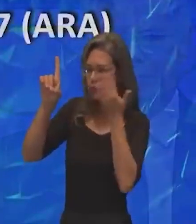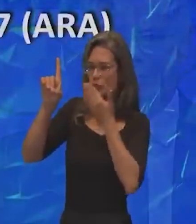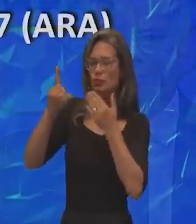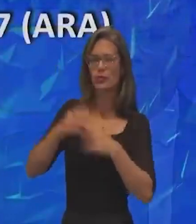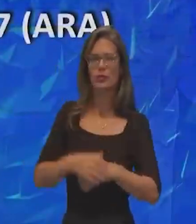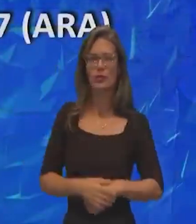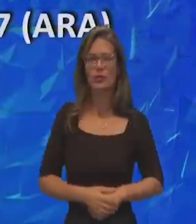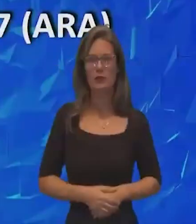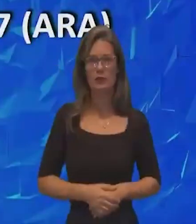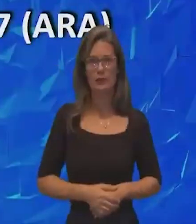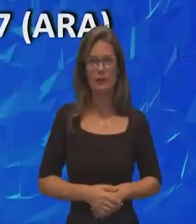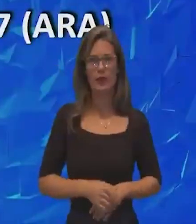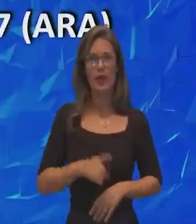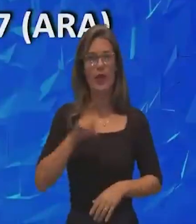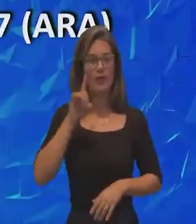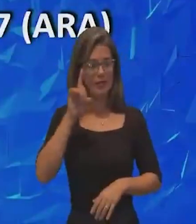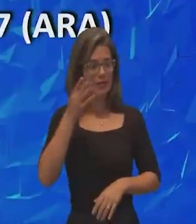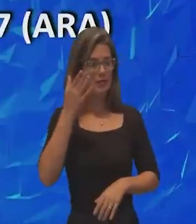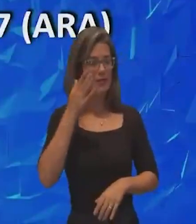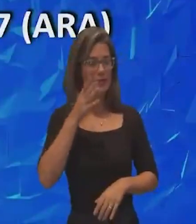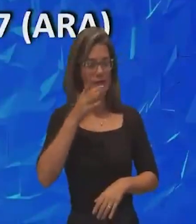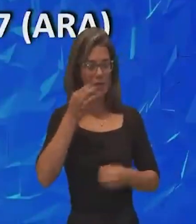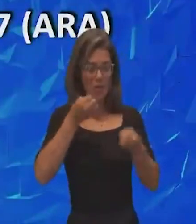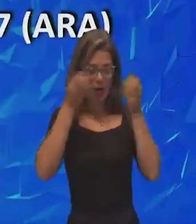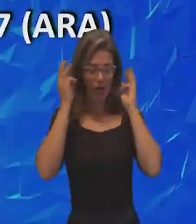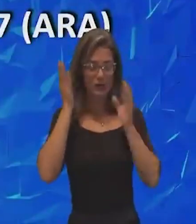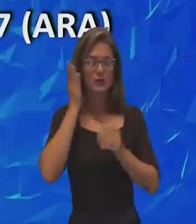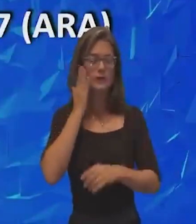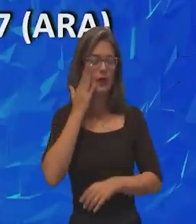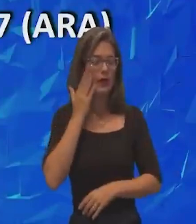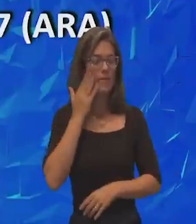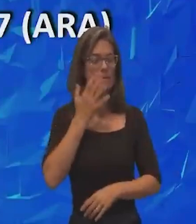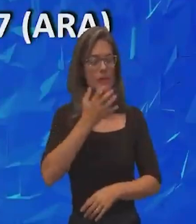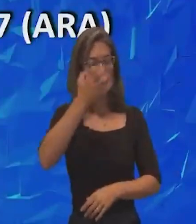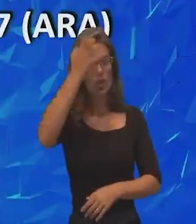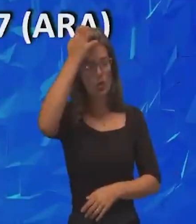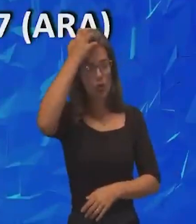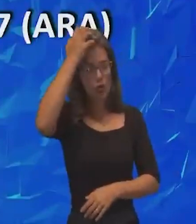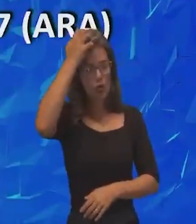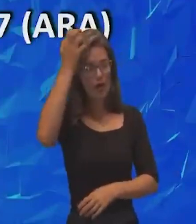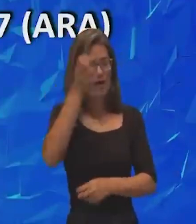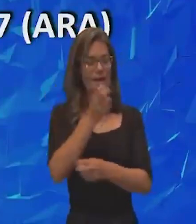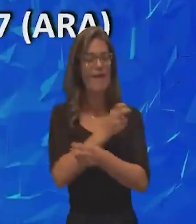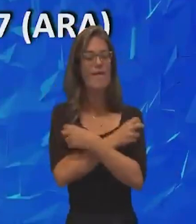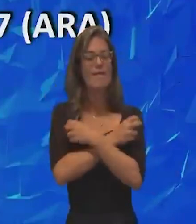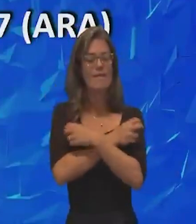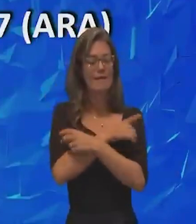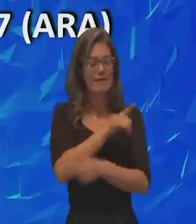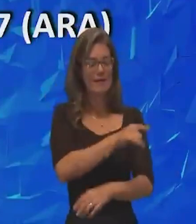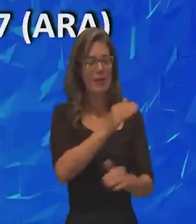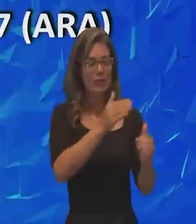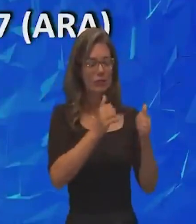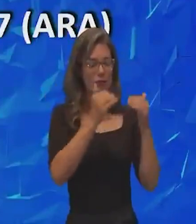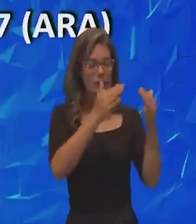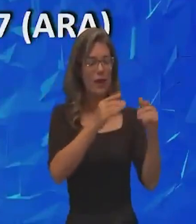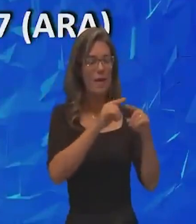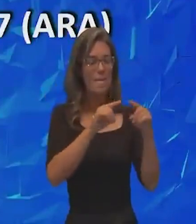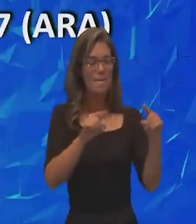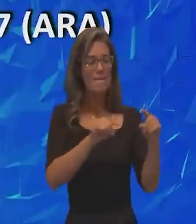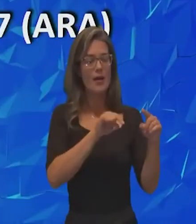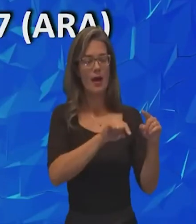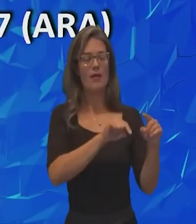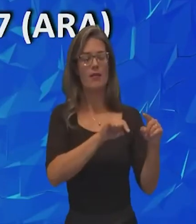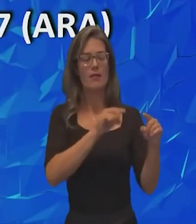poder, da sua autoridade, mas ele não se atentou para a autoridade terrena, ele olhou para a autoridade maior, o